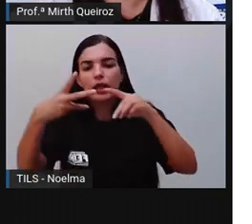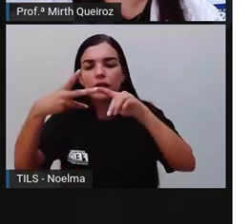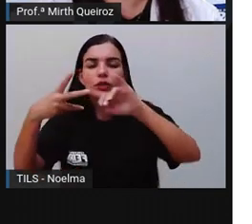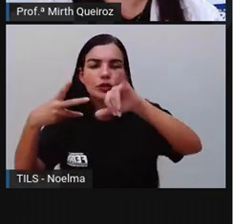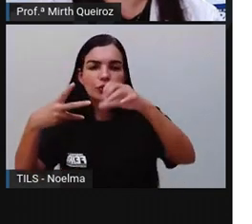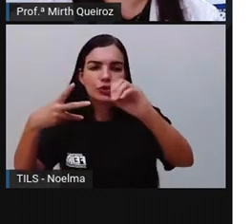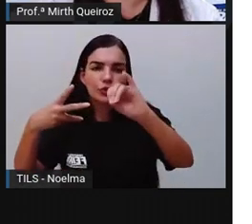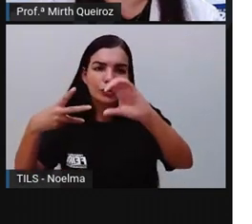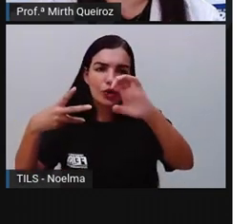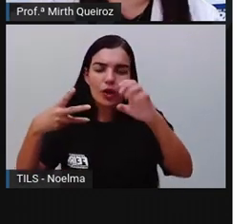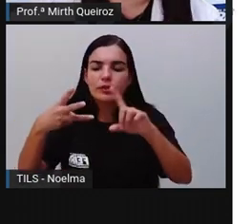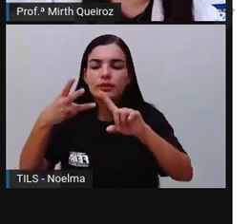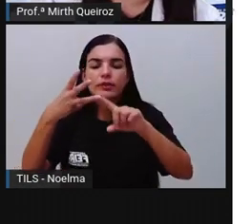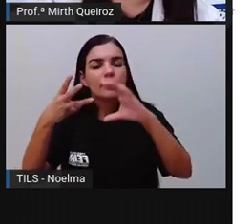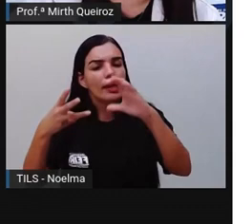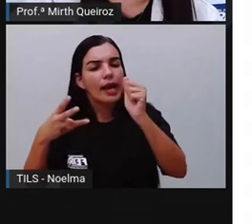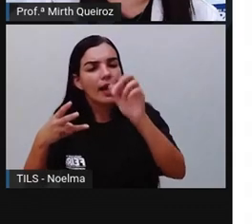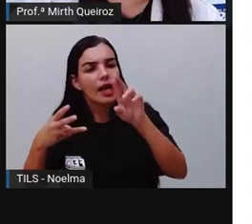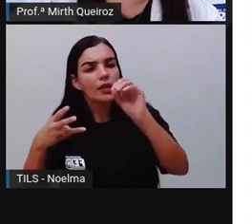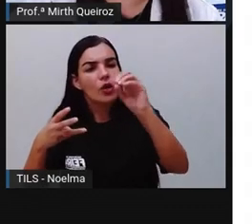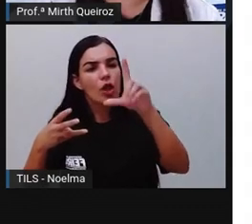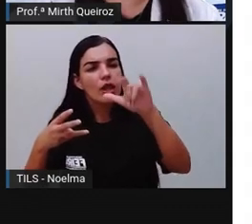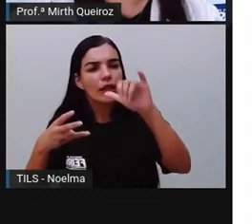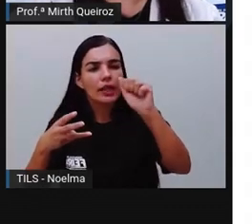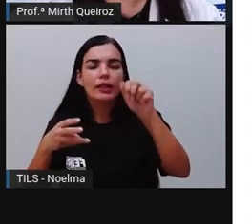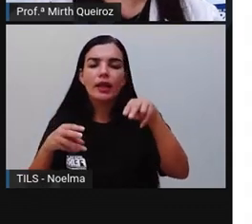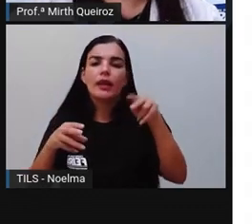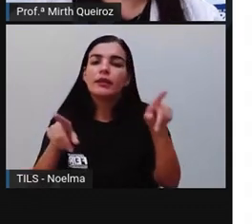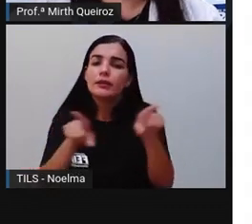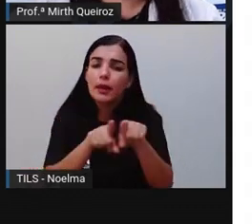e Carolina com as três combinações, que somando